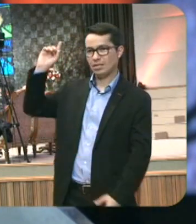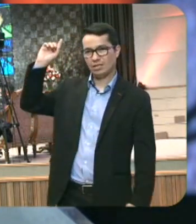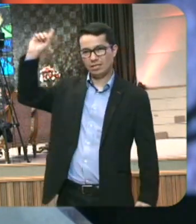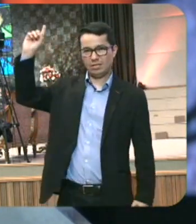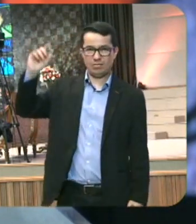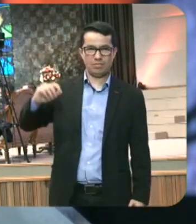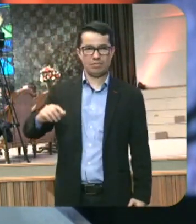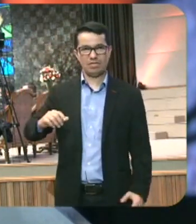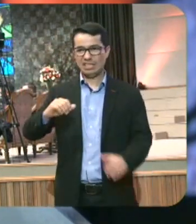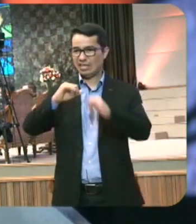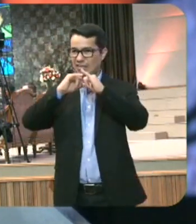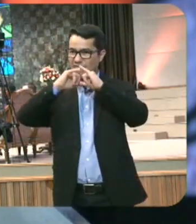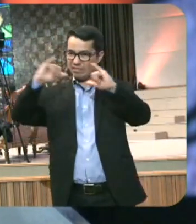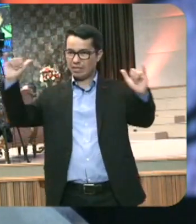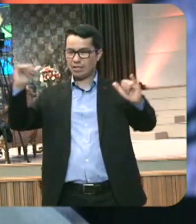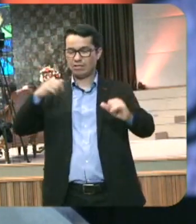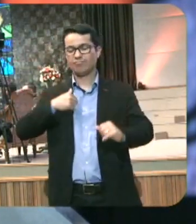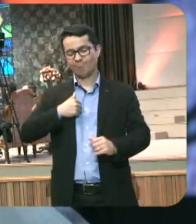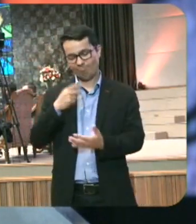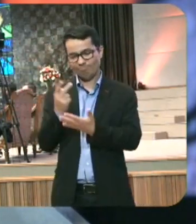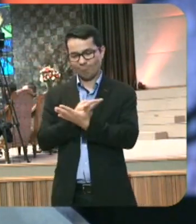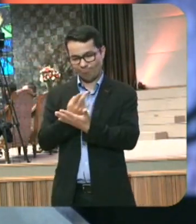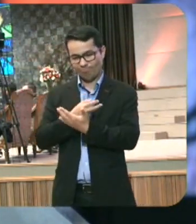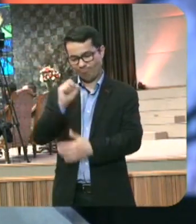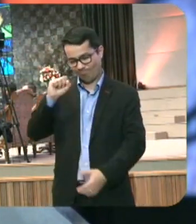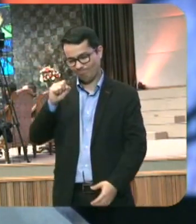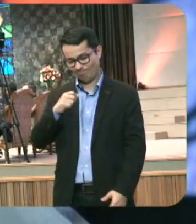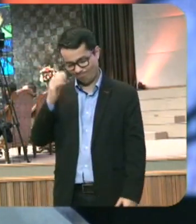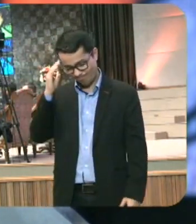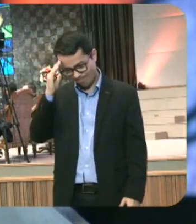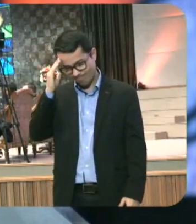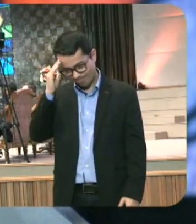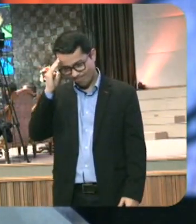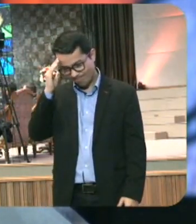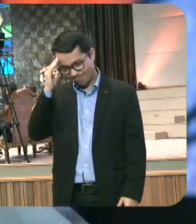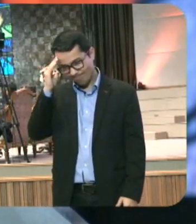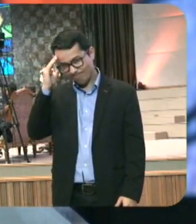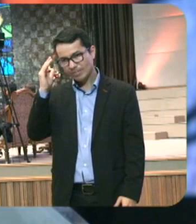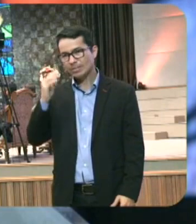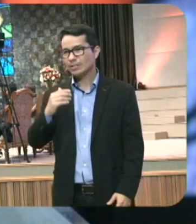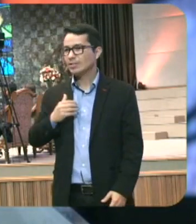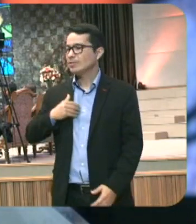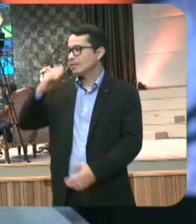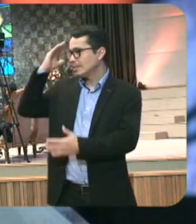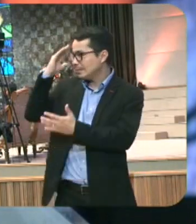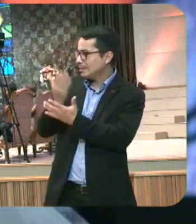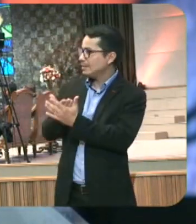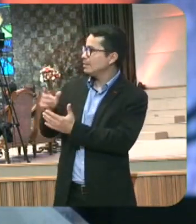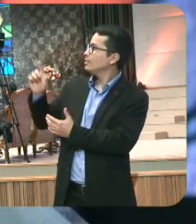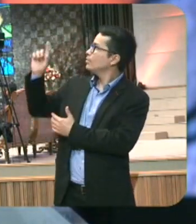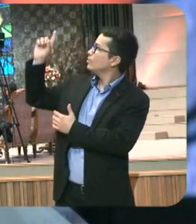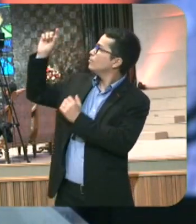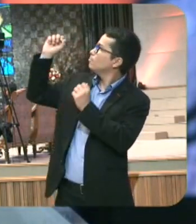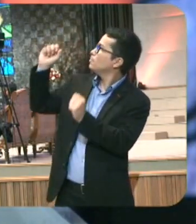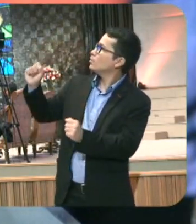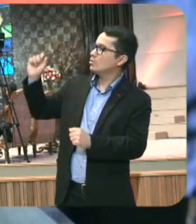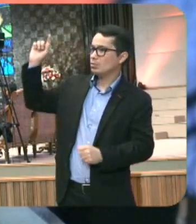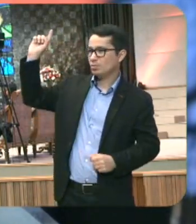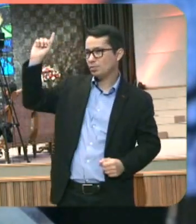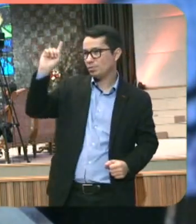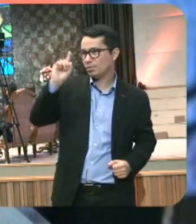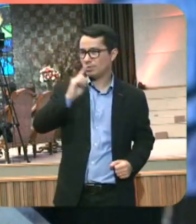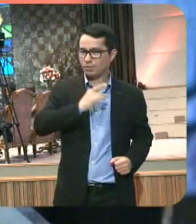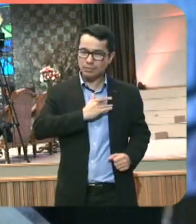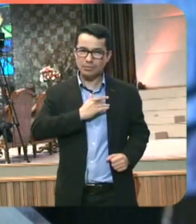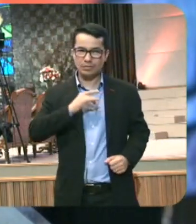de admitir os erros e de crer num Deus poderoso que é capaz de pegar